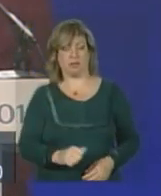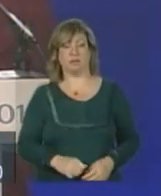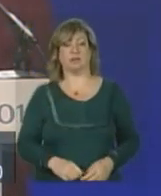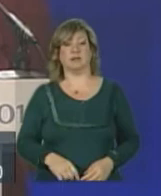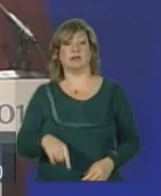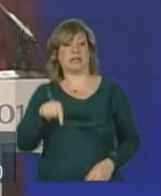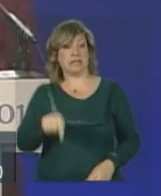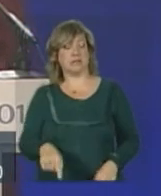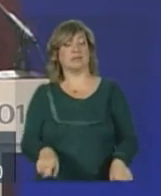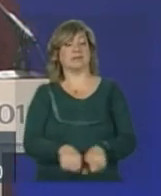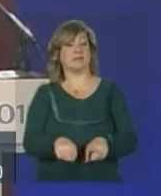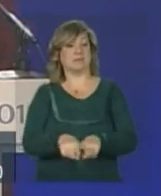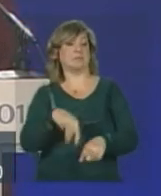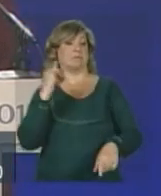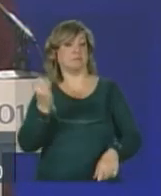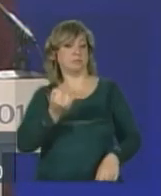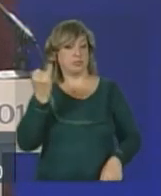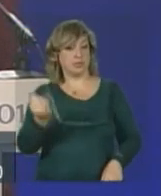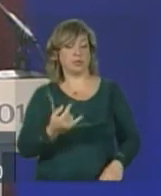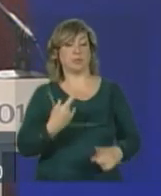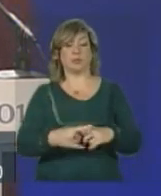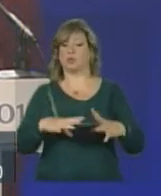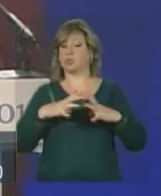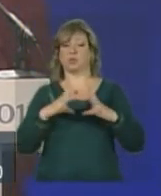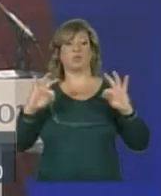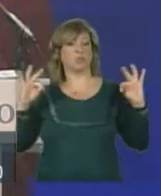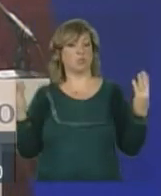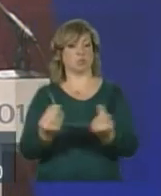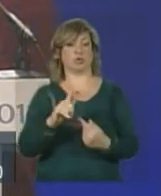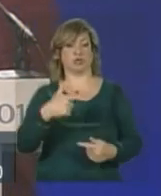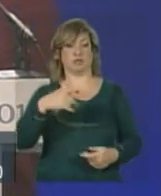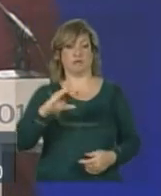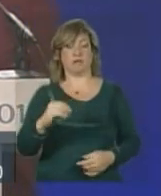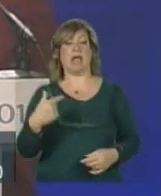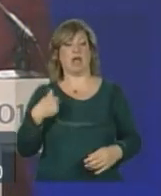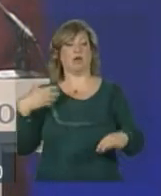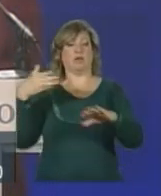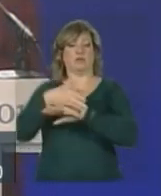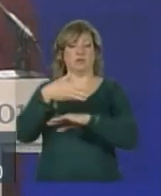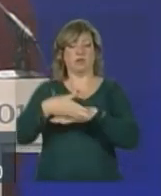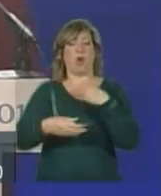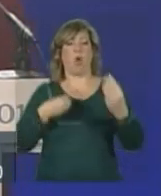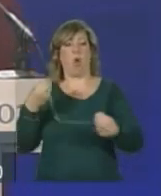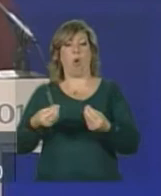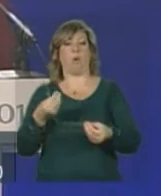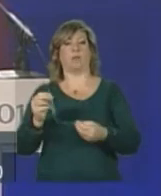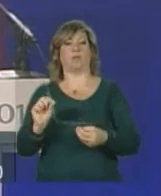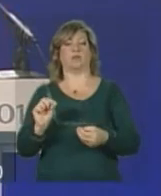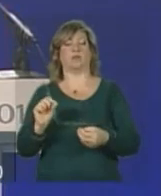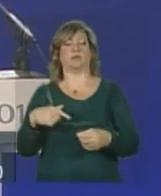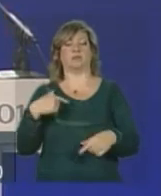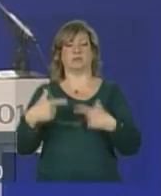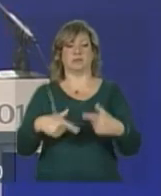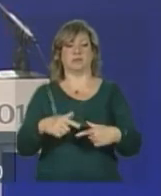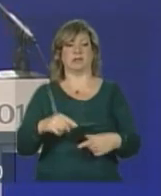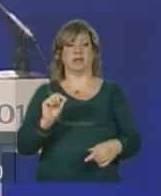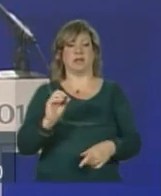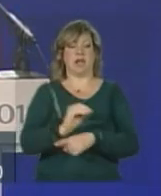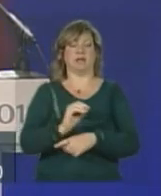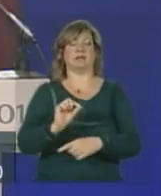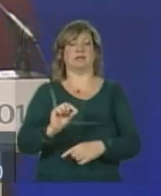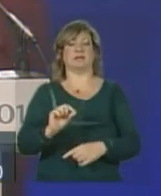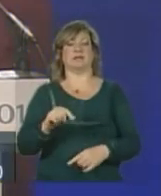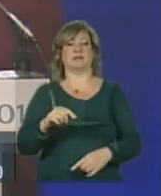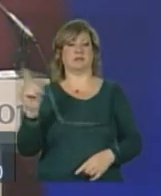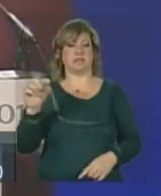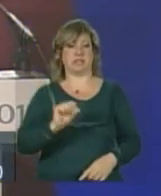tem sido reiterada em todos os G20. Eu participei como assistente do G20 em Seul